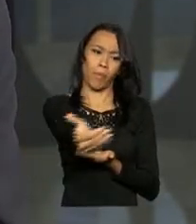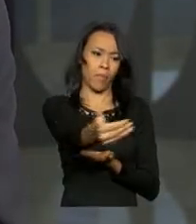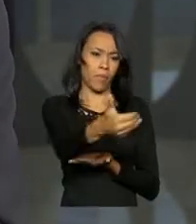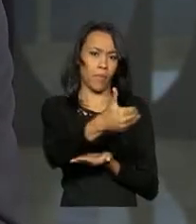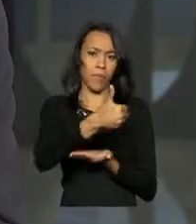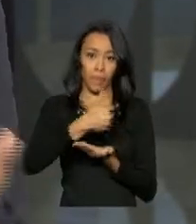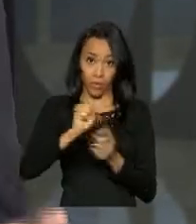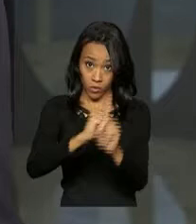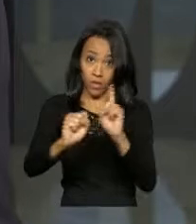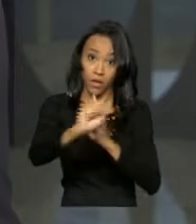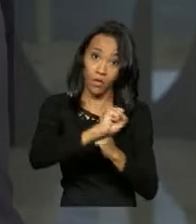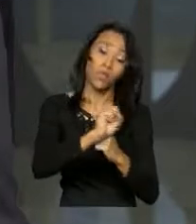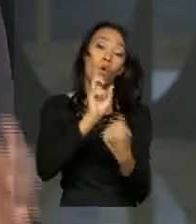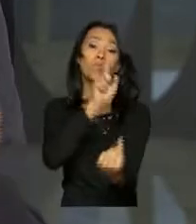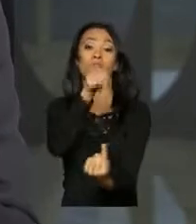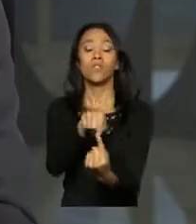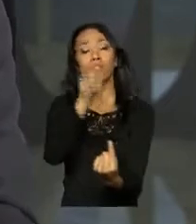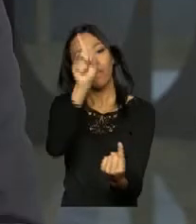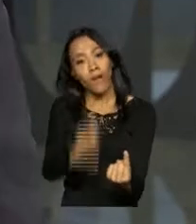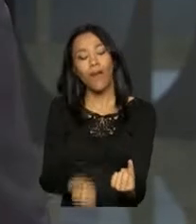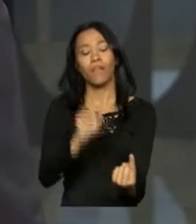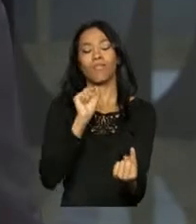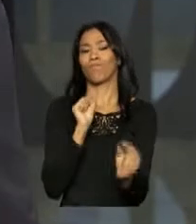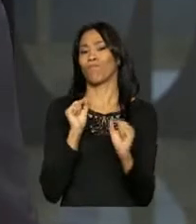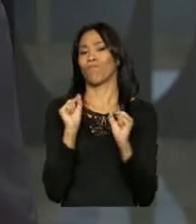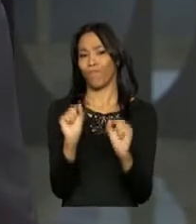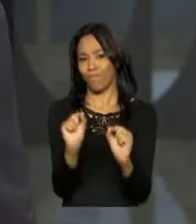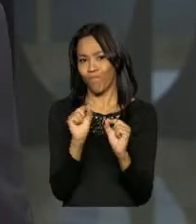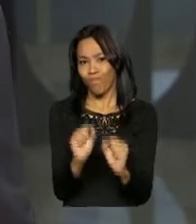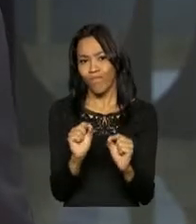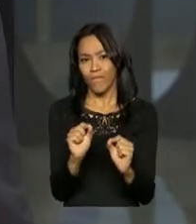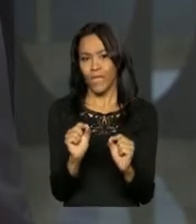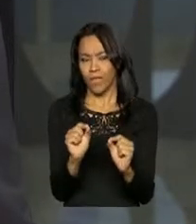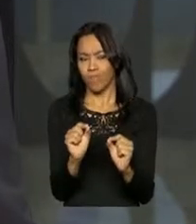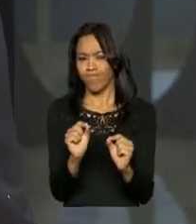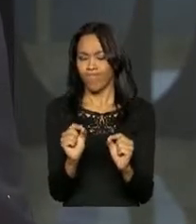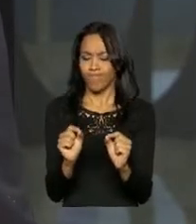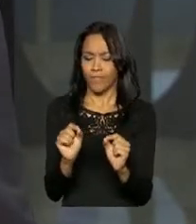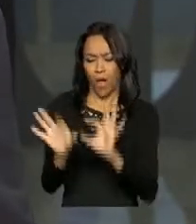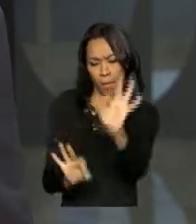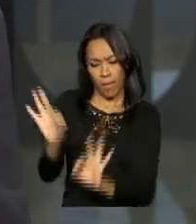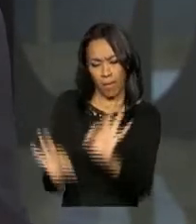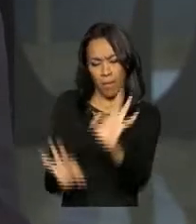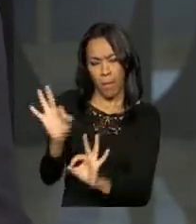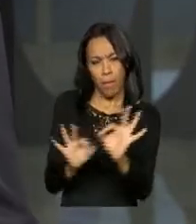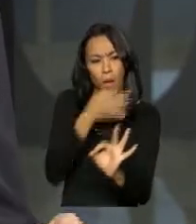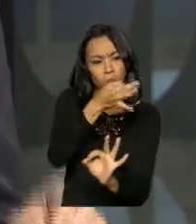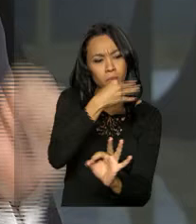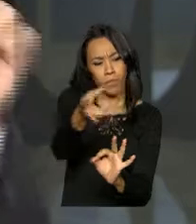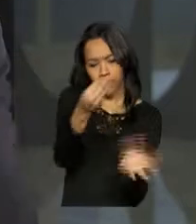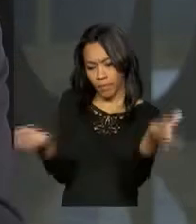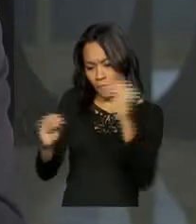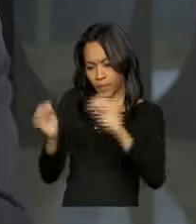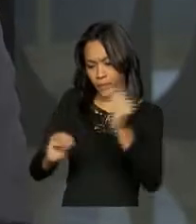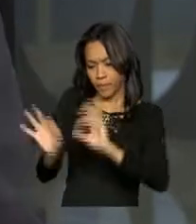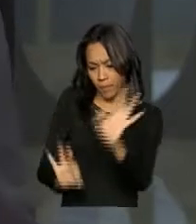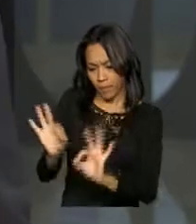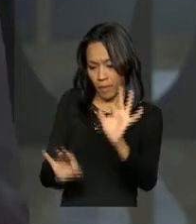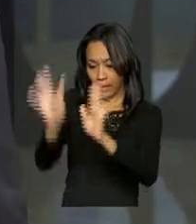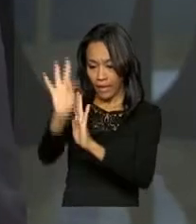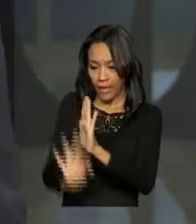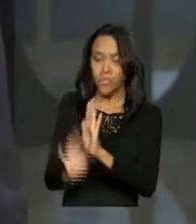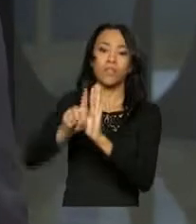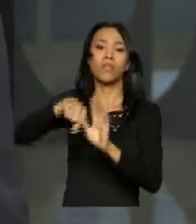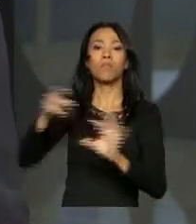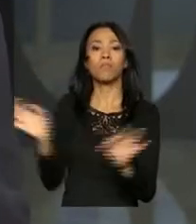civil a meta é consolidar a proposta de reforma da previdência social enviar o texto ao